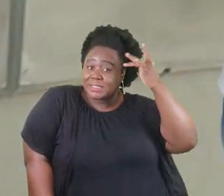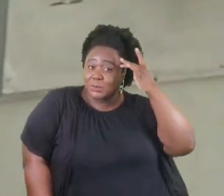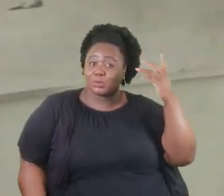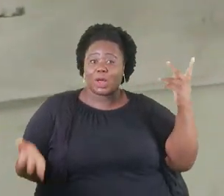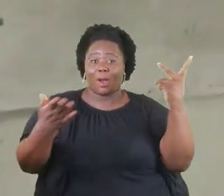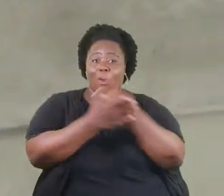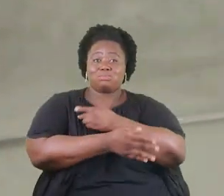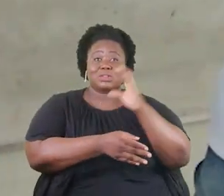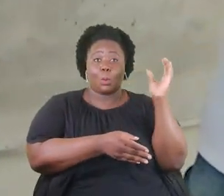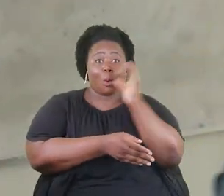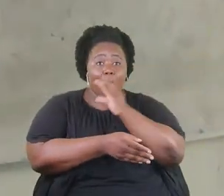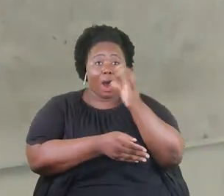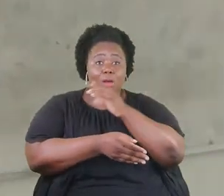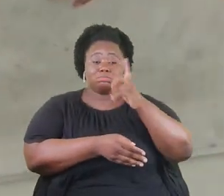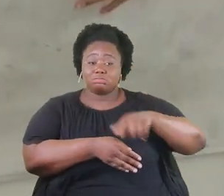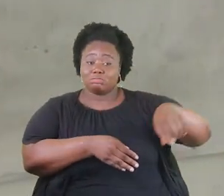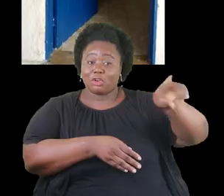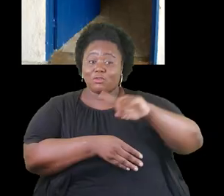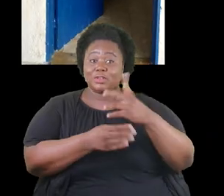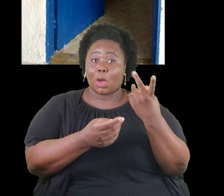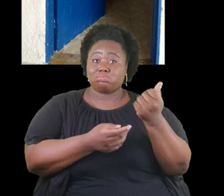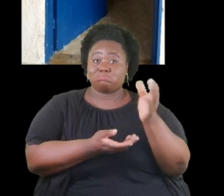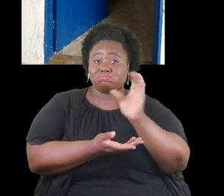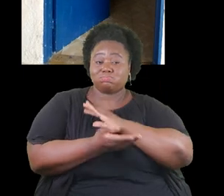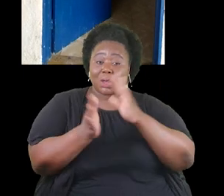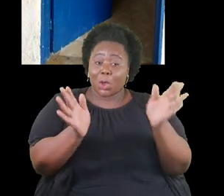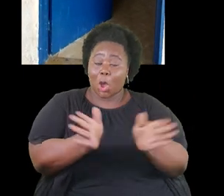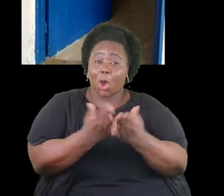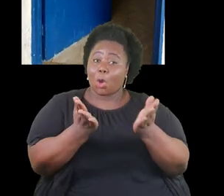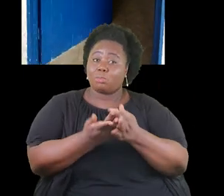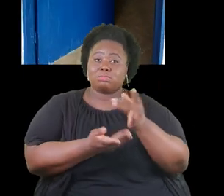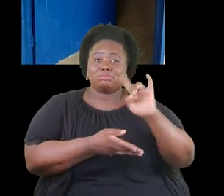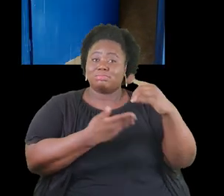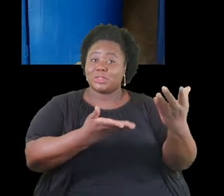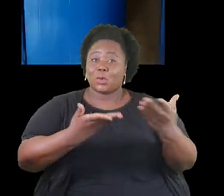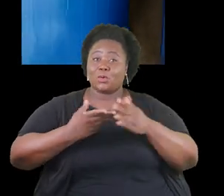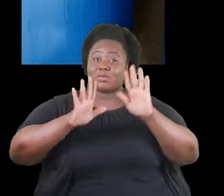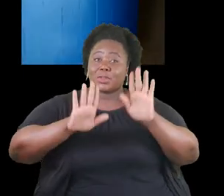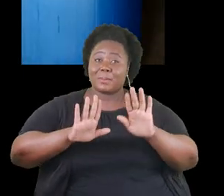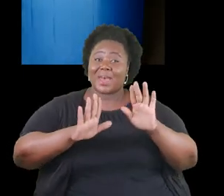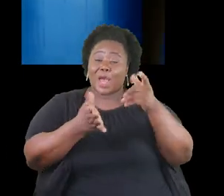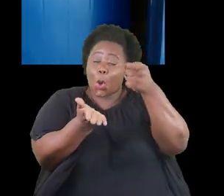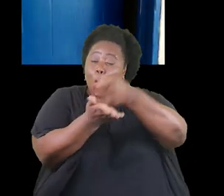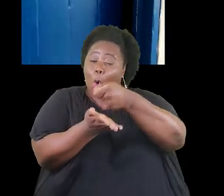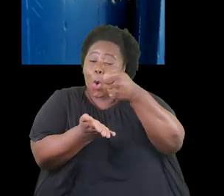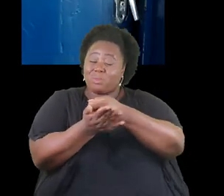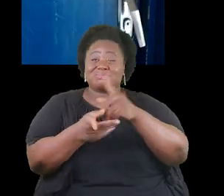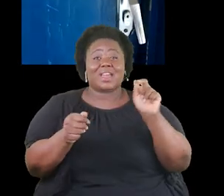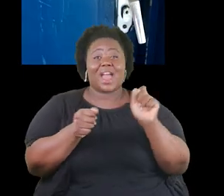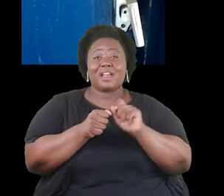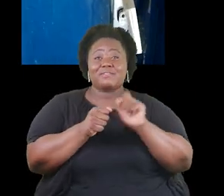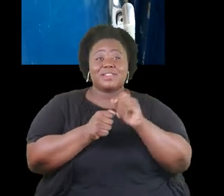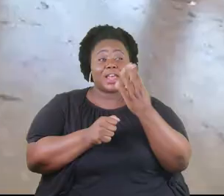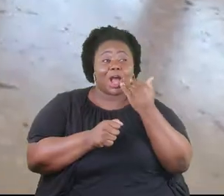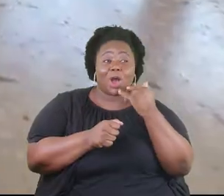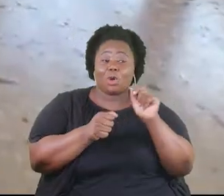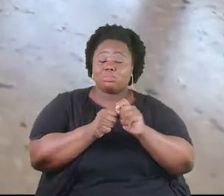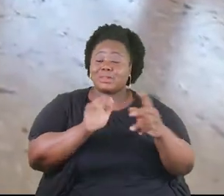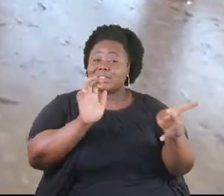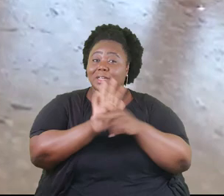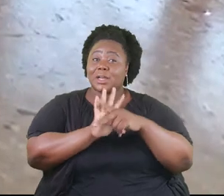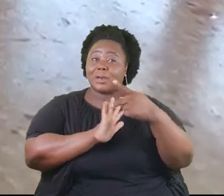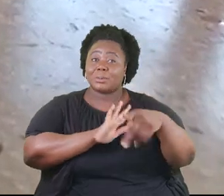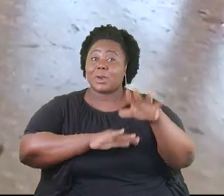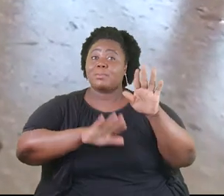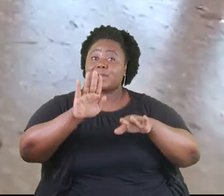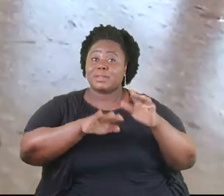mais rápido e sua condição social não os convida, mas os intima a produzir o seu sustento e talvez o